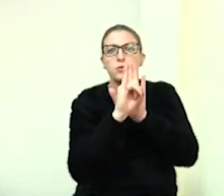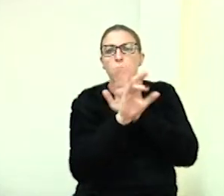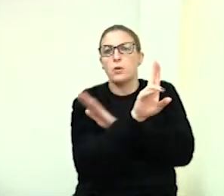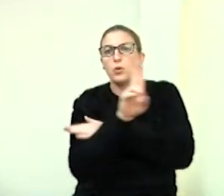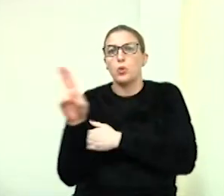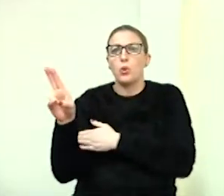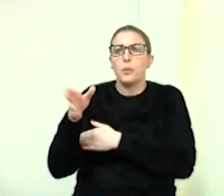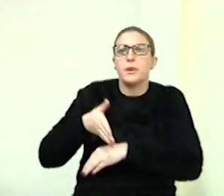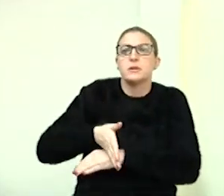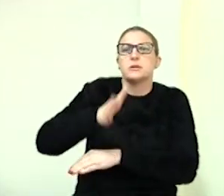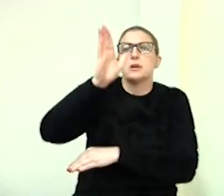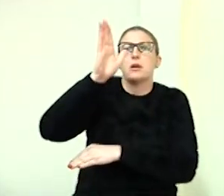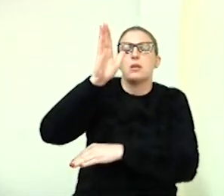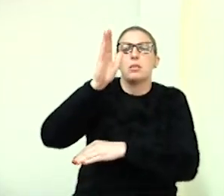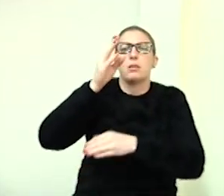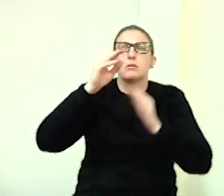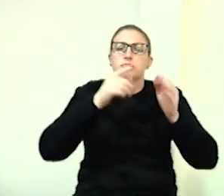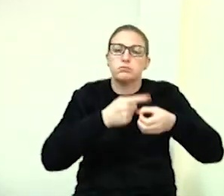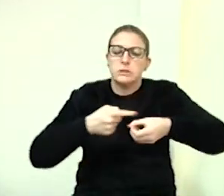para os municípios vizinhos.